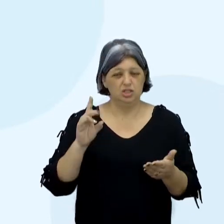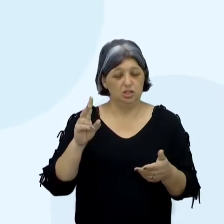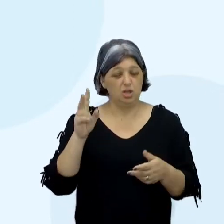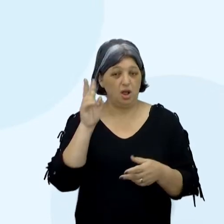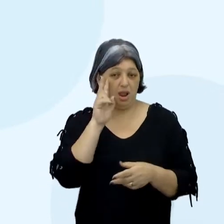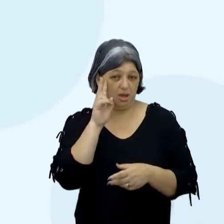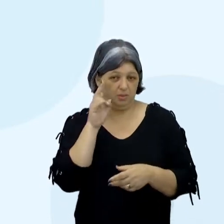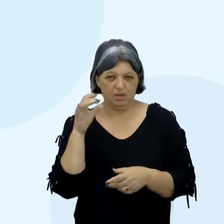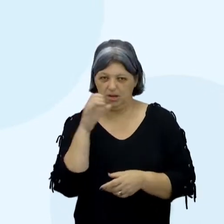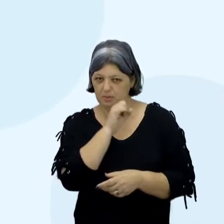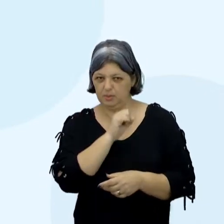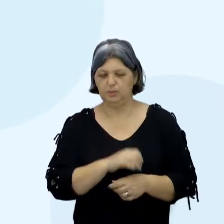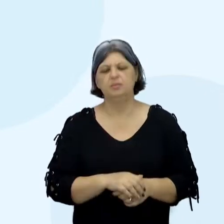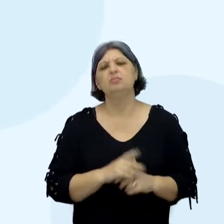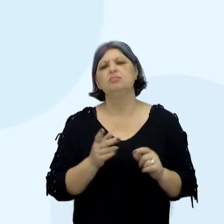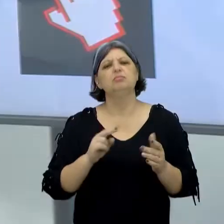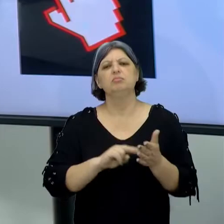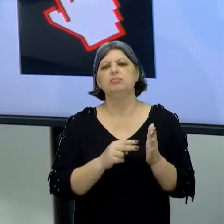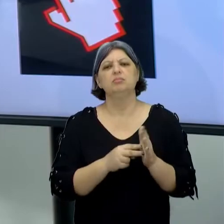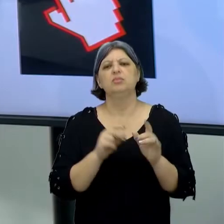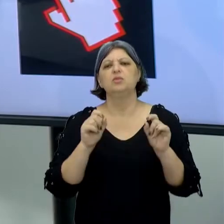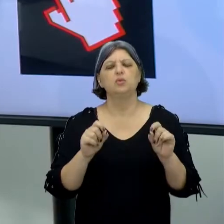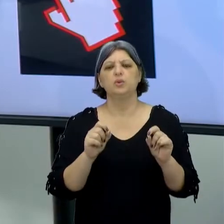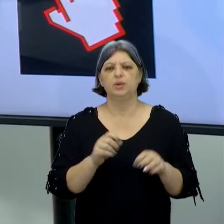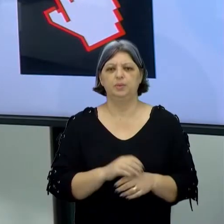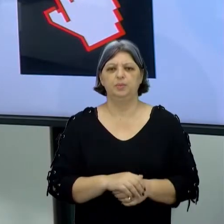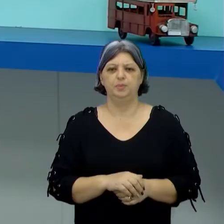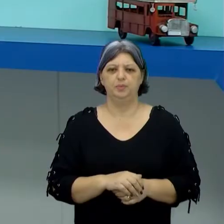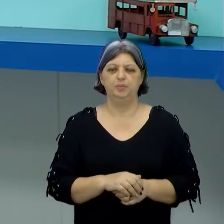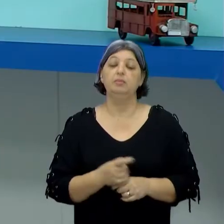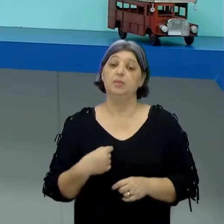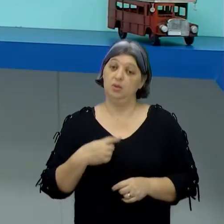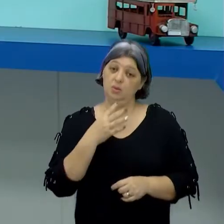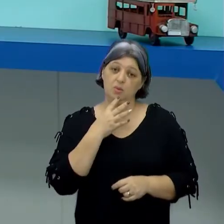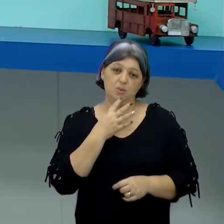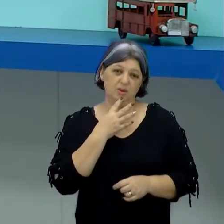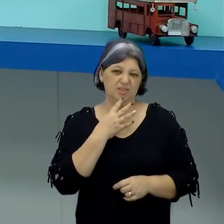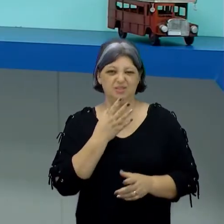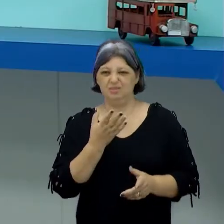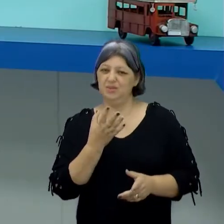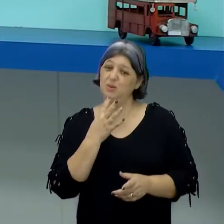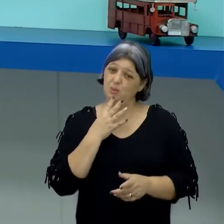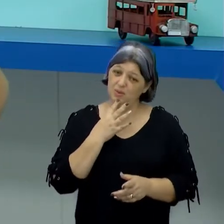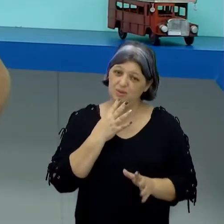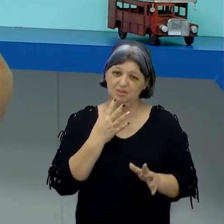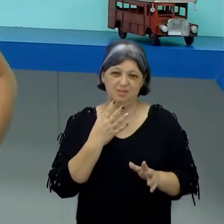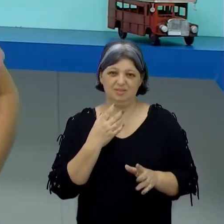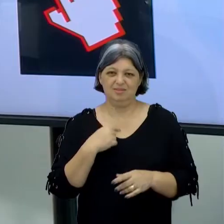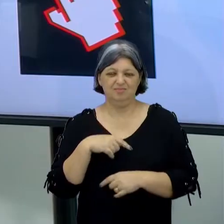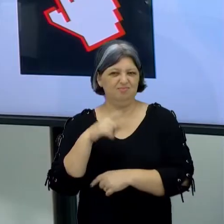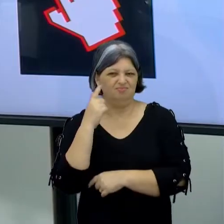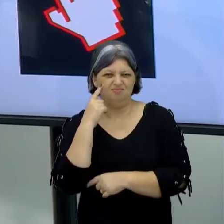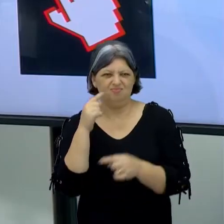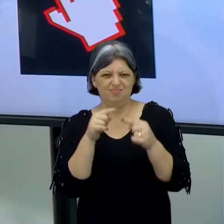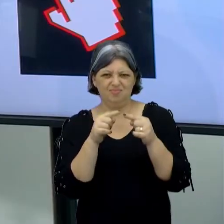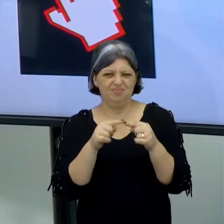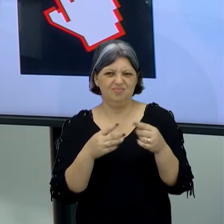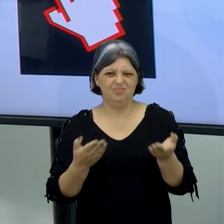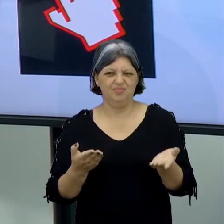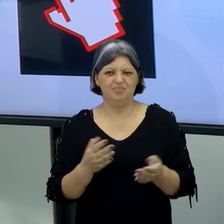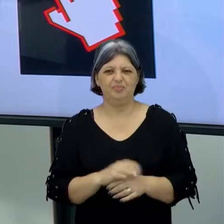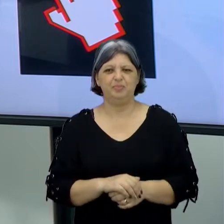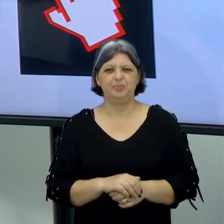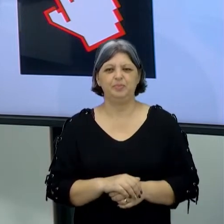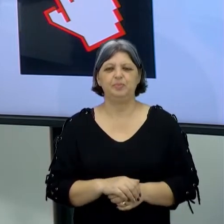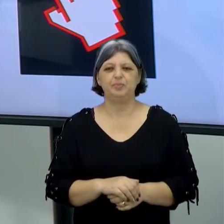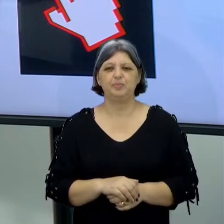rapidinho com a professora Tayana. Clickbait... Eu conheço, mas termo, não conheço. né? Legal, conheço o termo, mas não estou passando. Clickbait assim. Não vou trazer nada. Você já